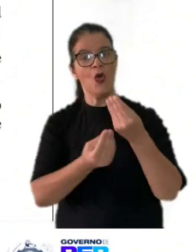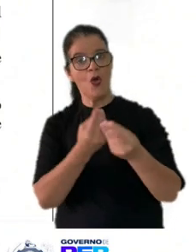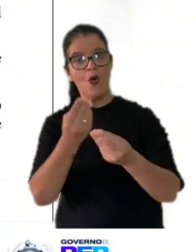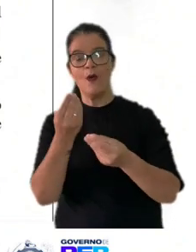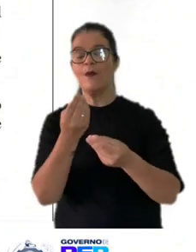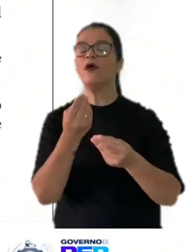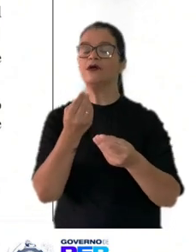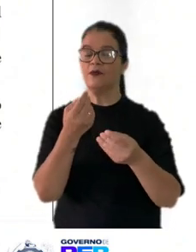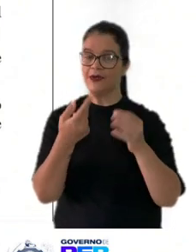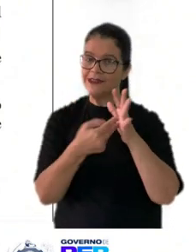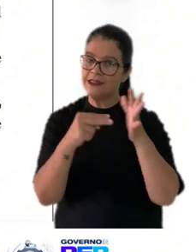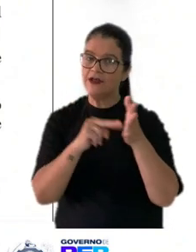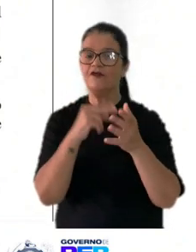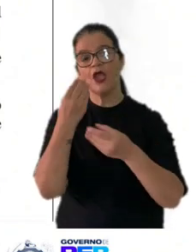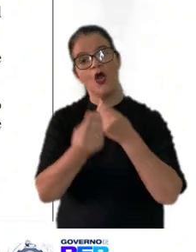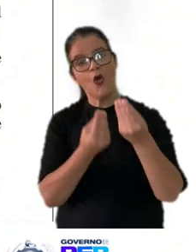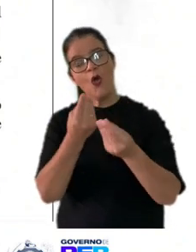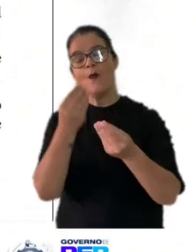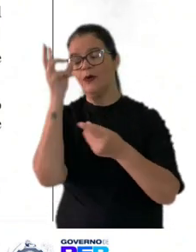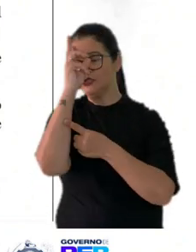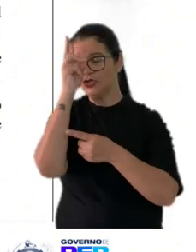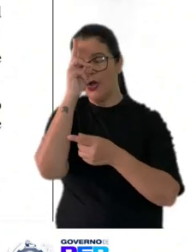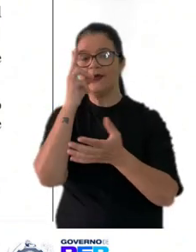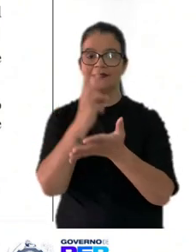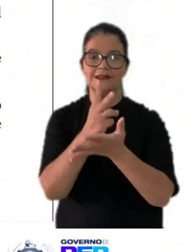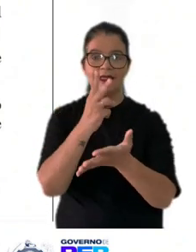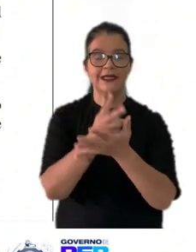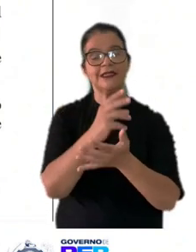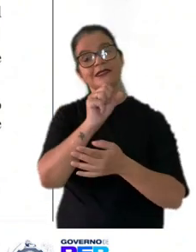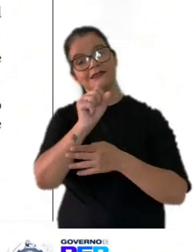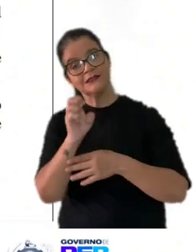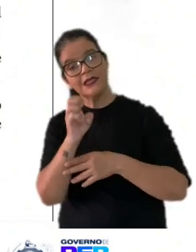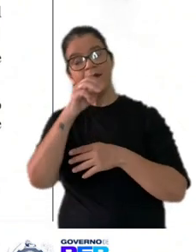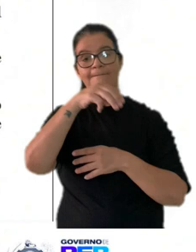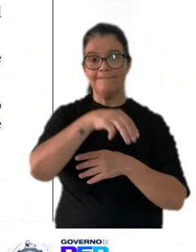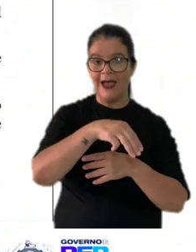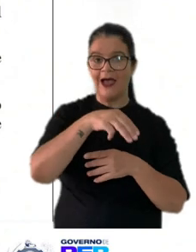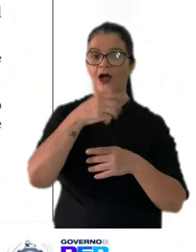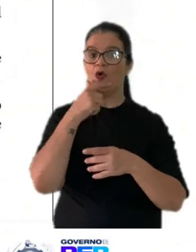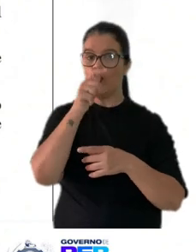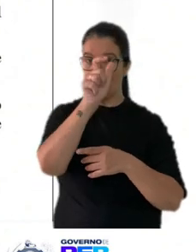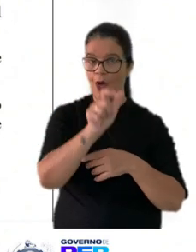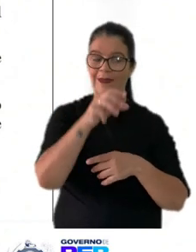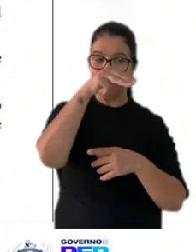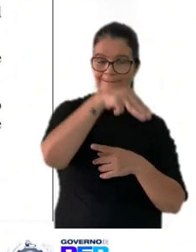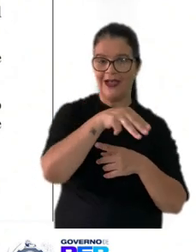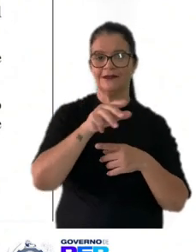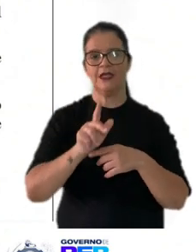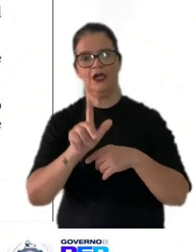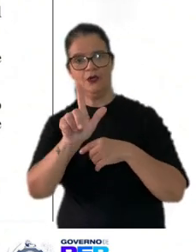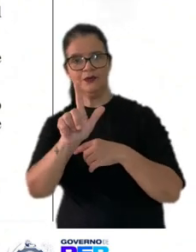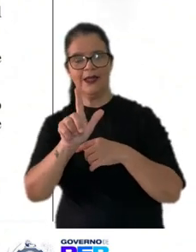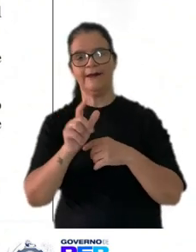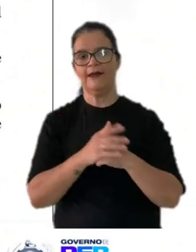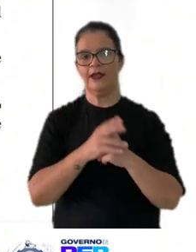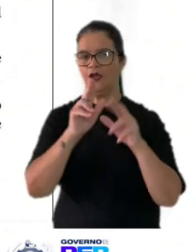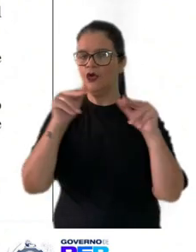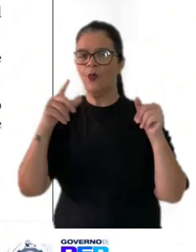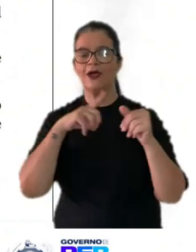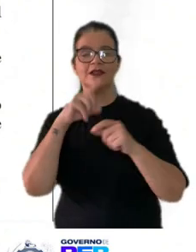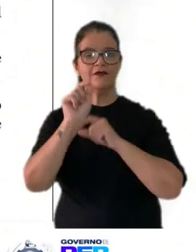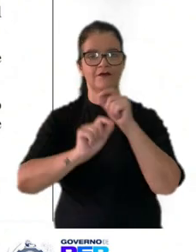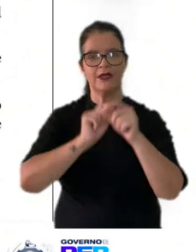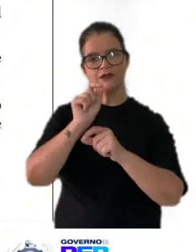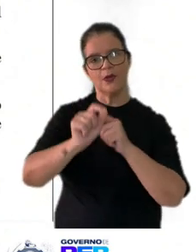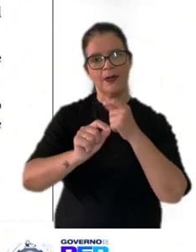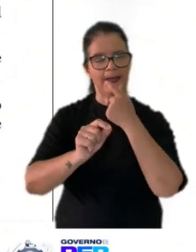se o Martin Luther King never olha never nunca tivesse o que born